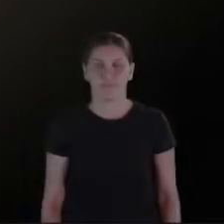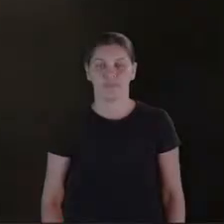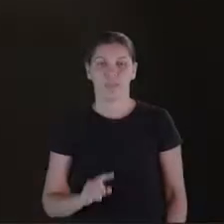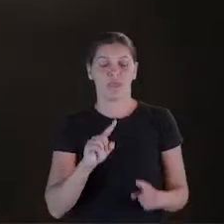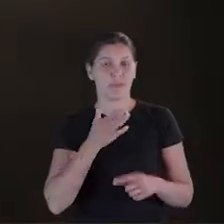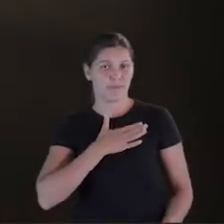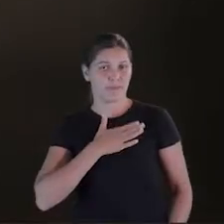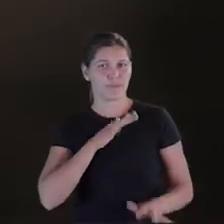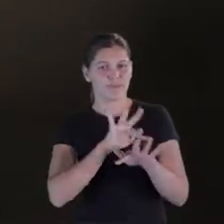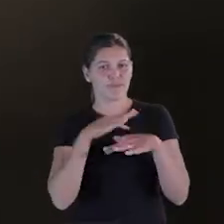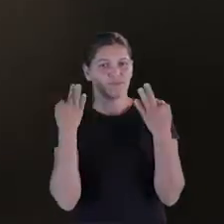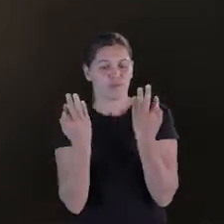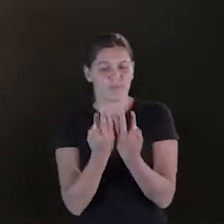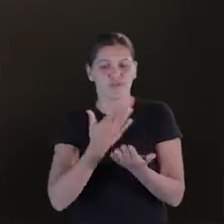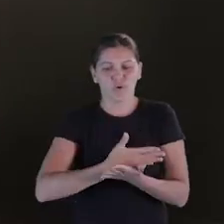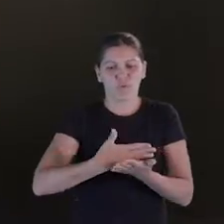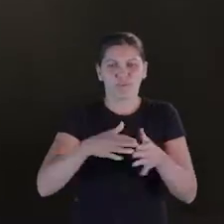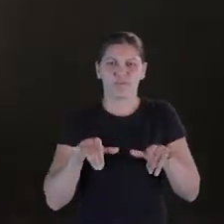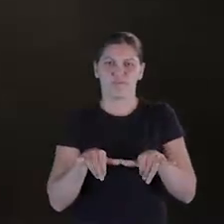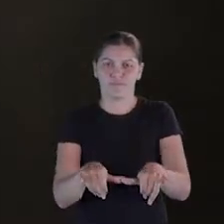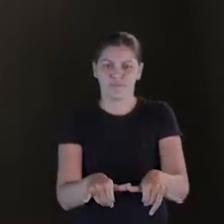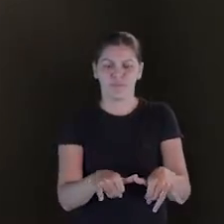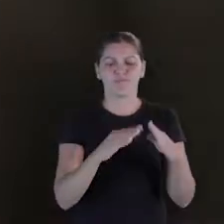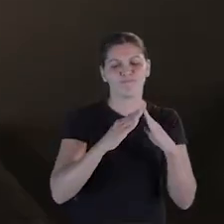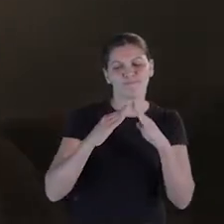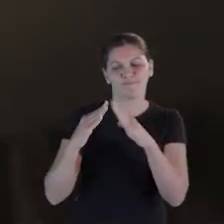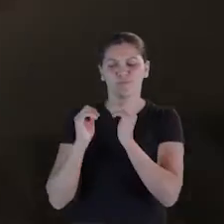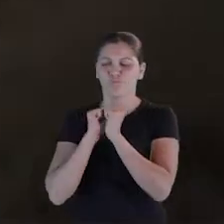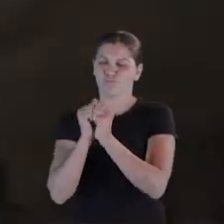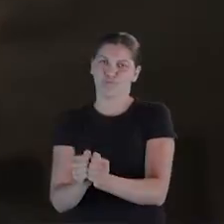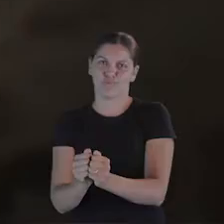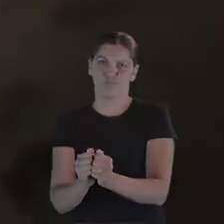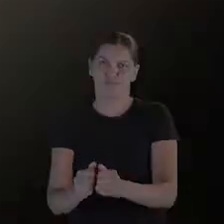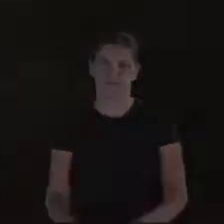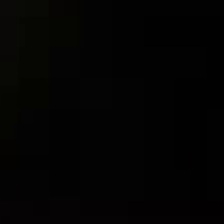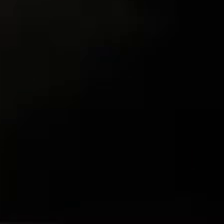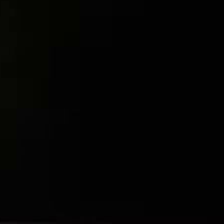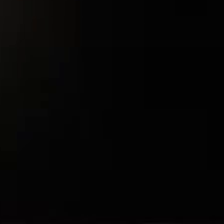A nossa família tocava um pequeno comércio. Morávamos todos juntos.